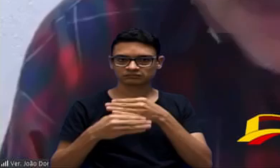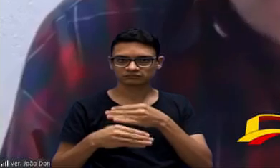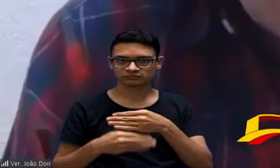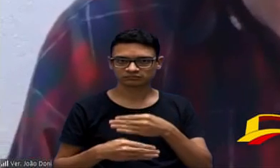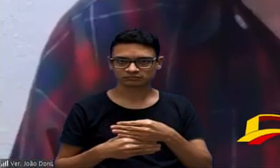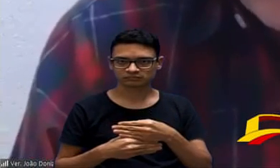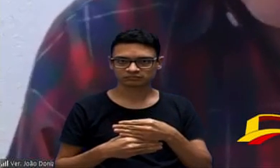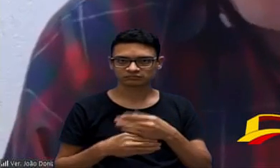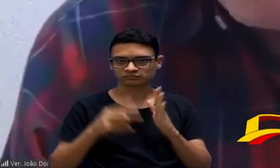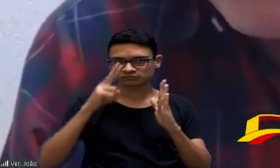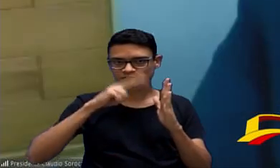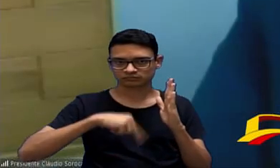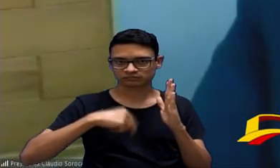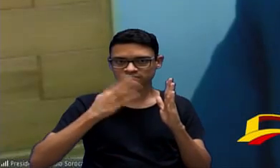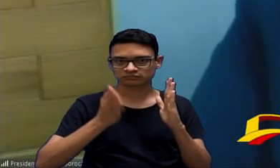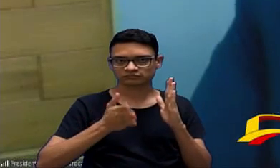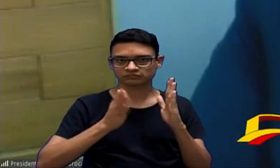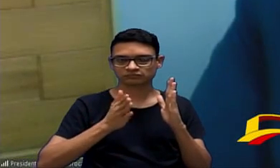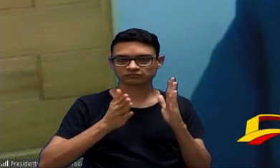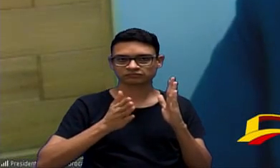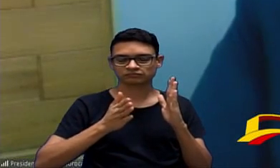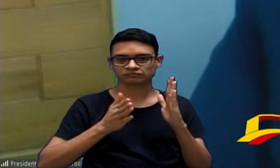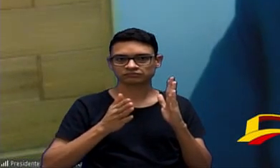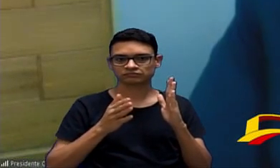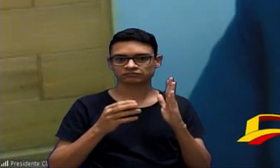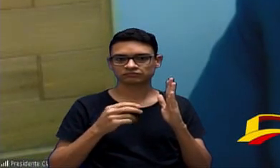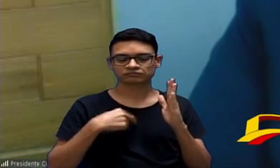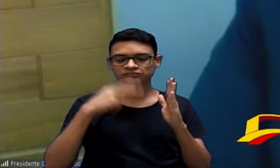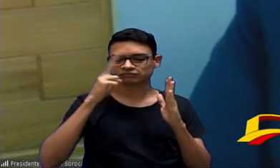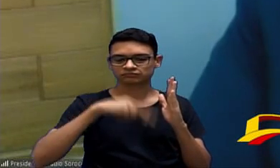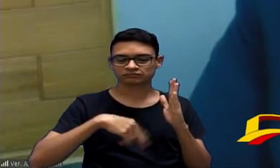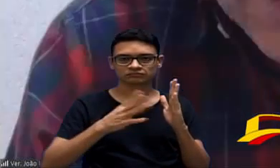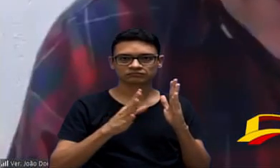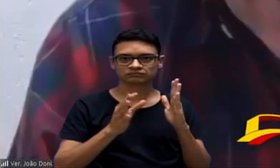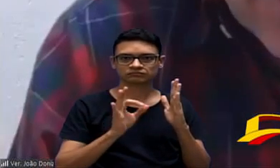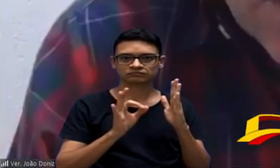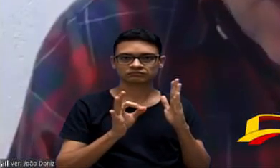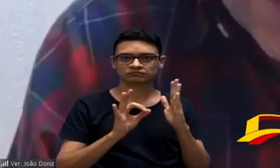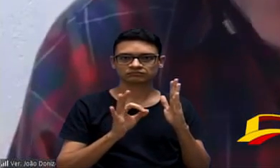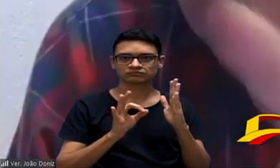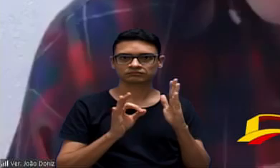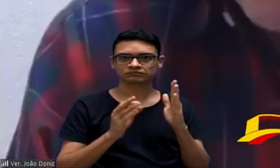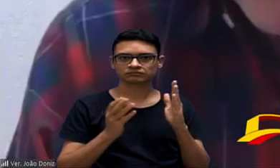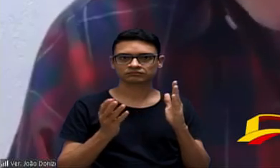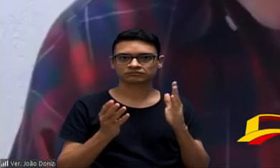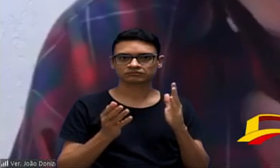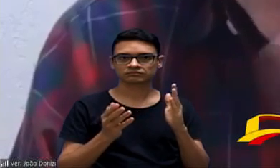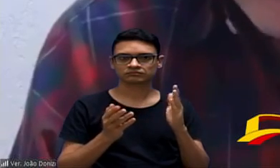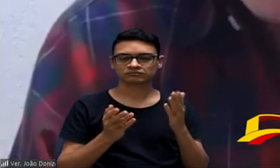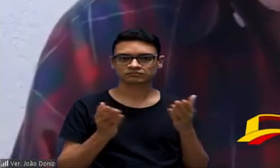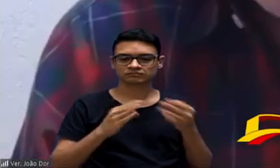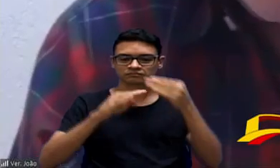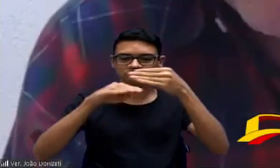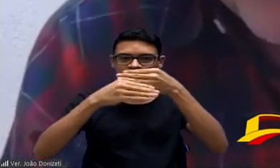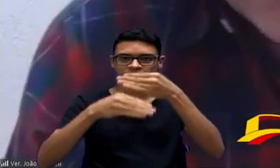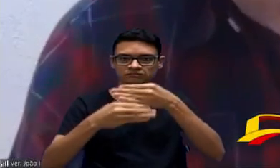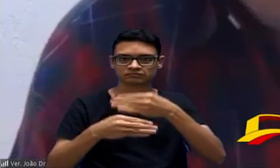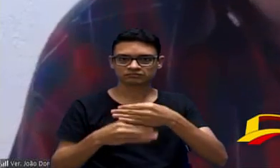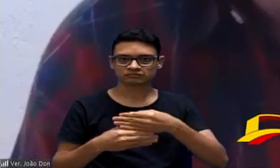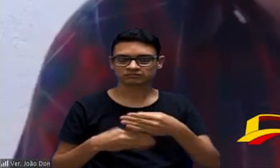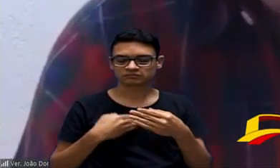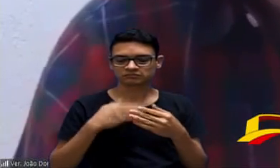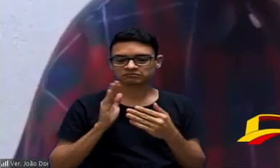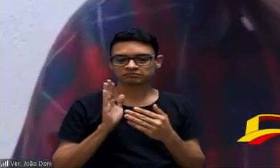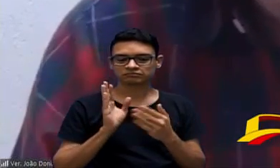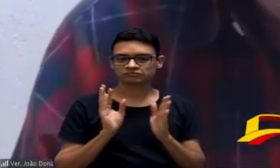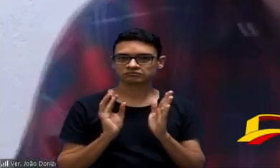leu aquela hora. Tem um monte de emendas? Não li no meu parecer, mas não tem problema, não precisa ser lido agora. Com relação às emendas, eu não vou dar parecer